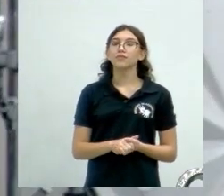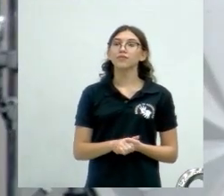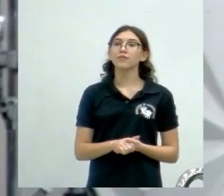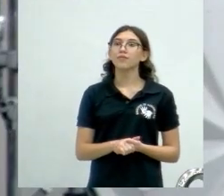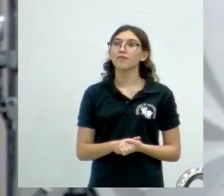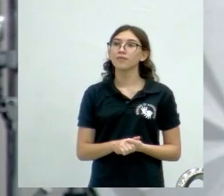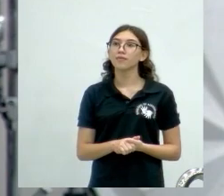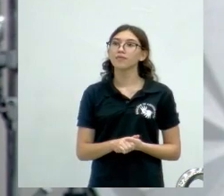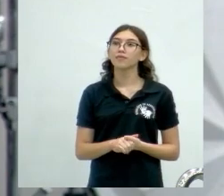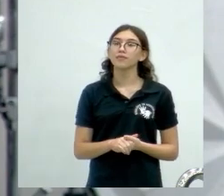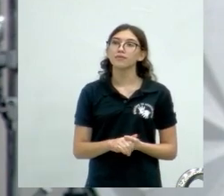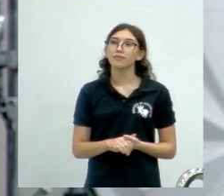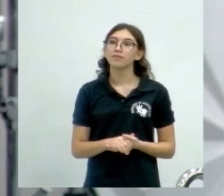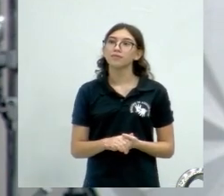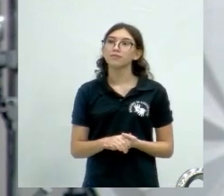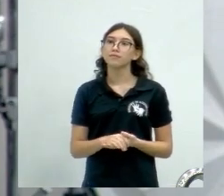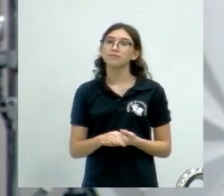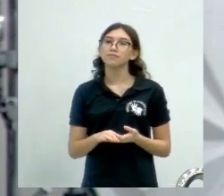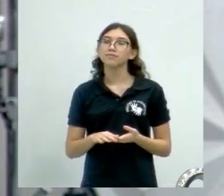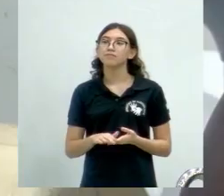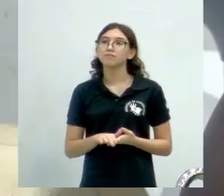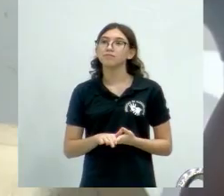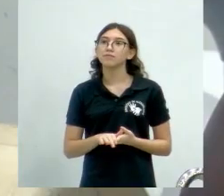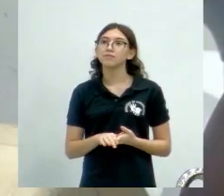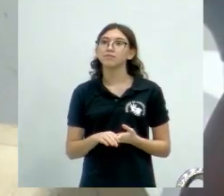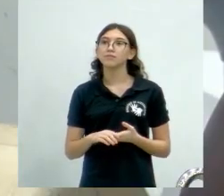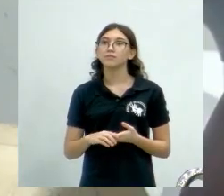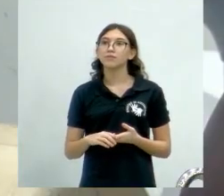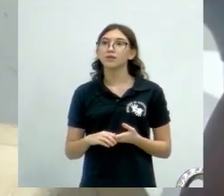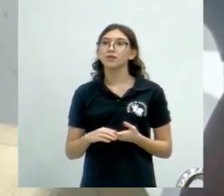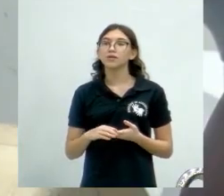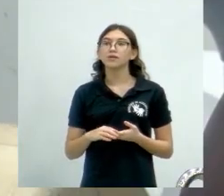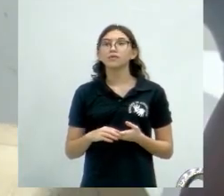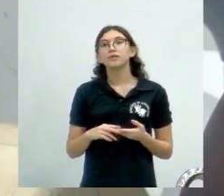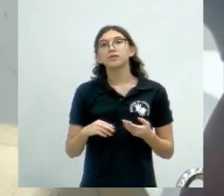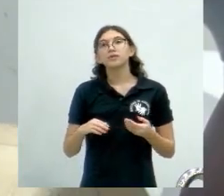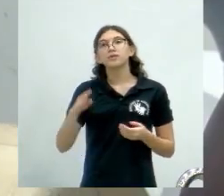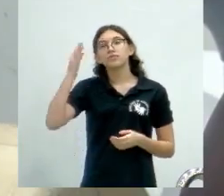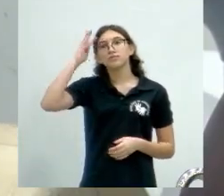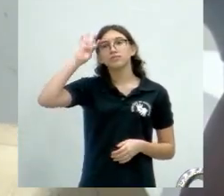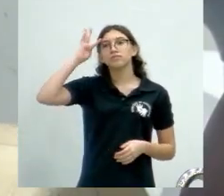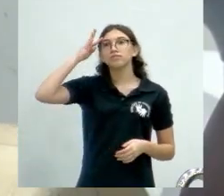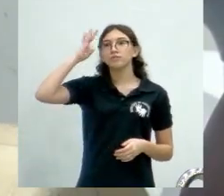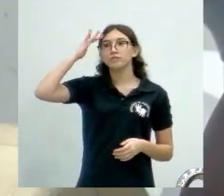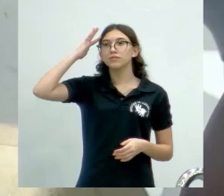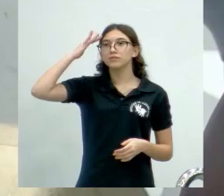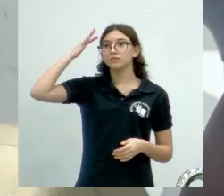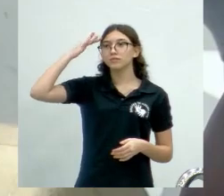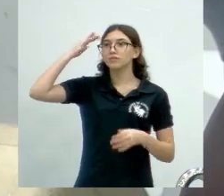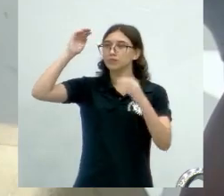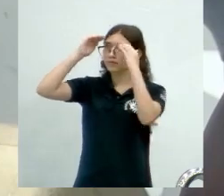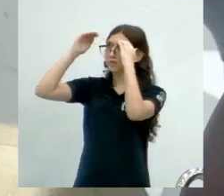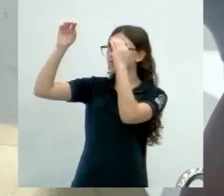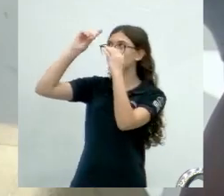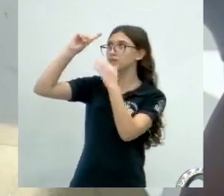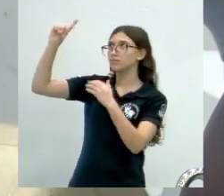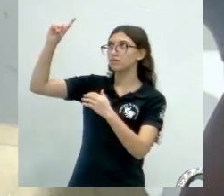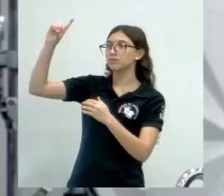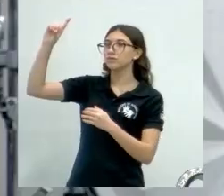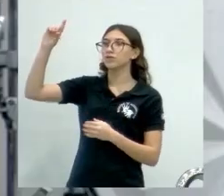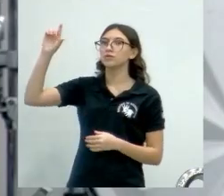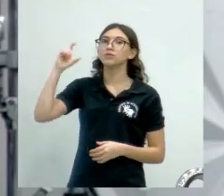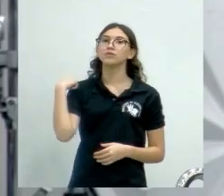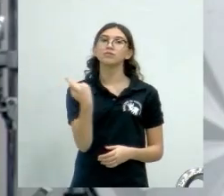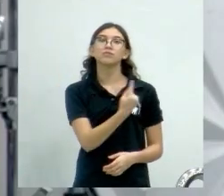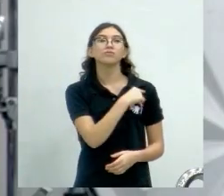sekel, isso aqui é a prudência, faz parte do bojo da sabedoria que o temer ao Senhor nos dá. O texto